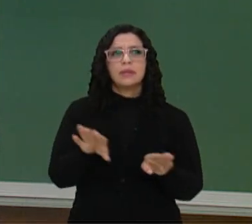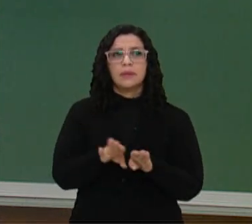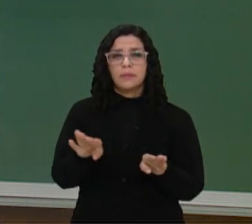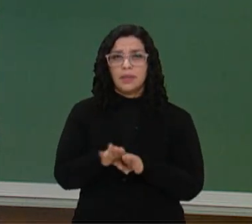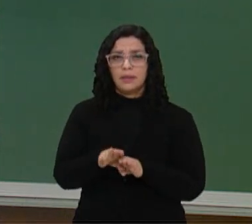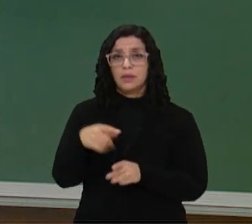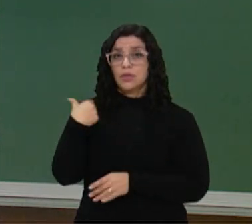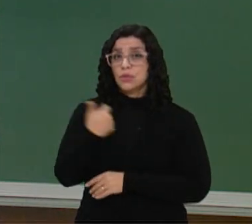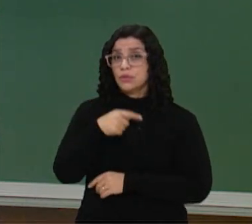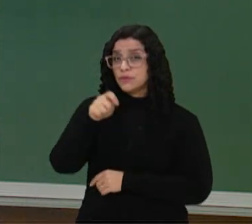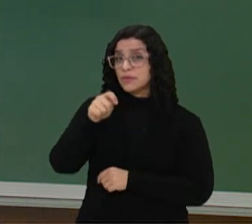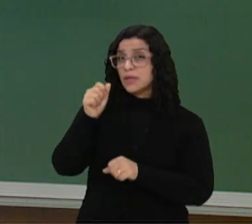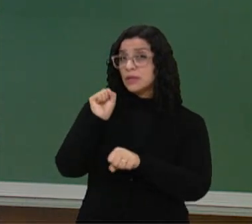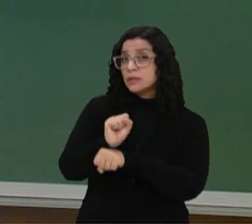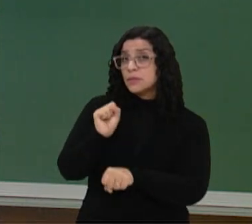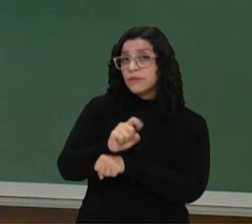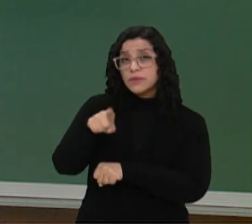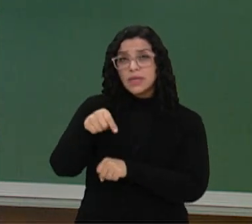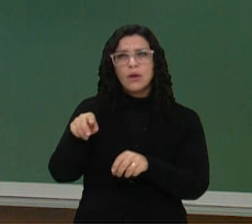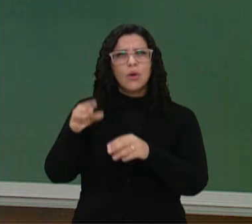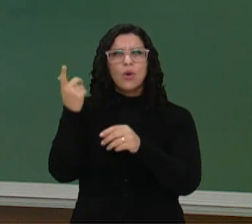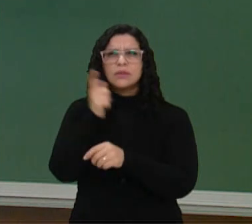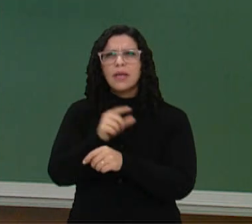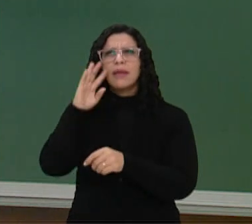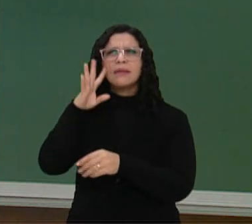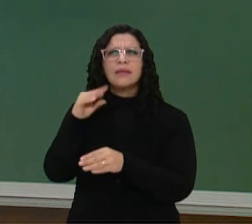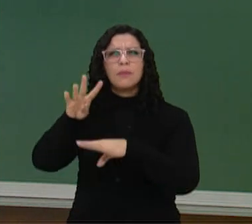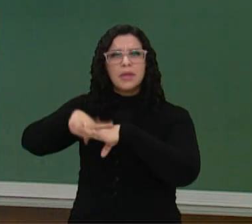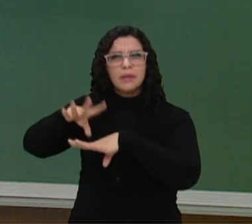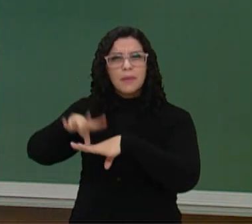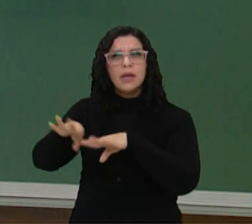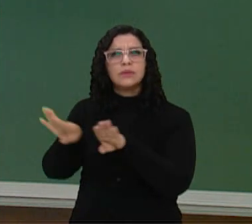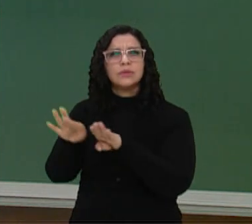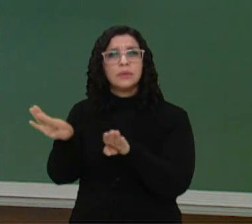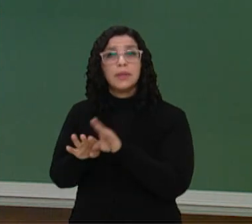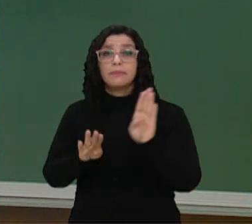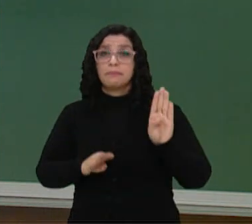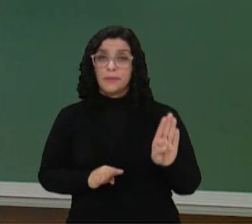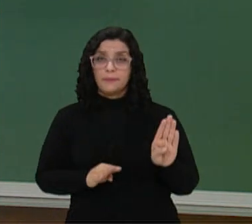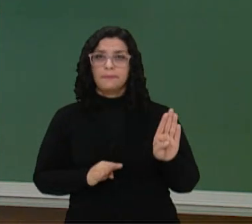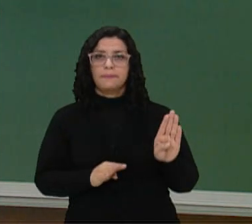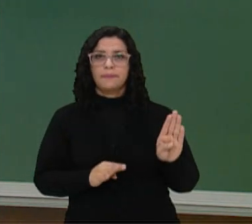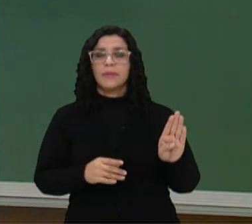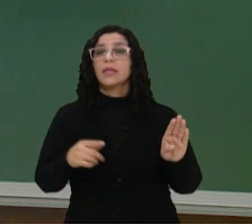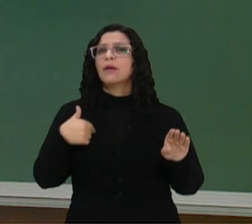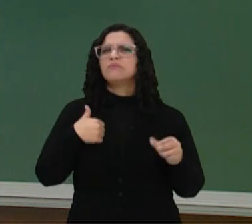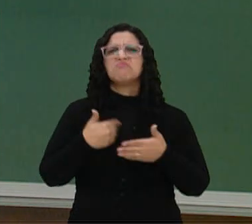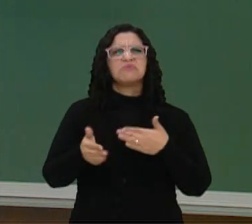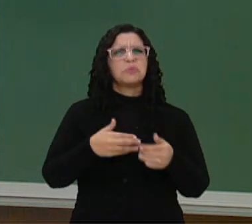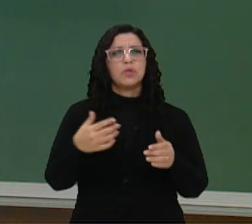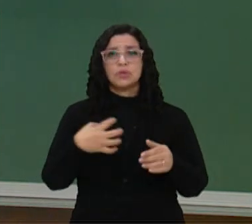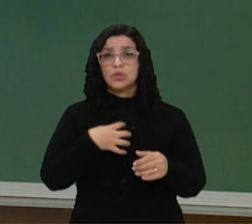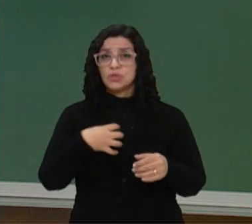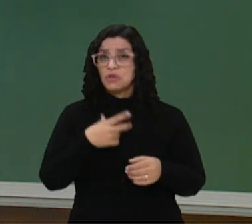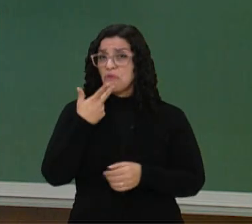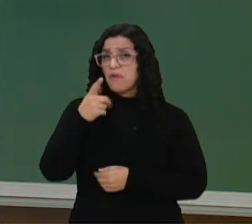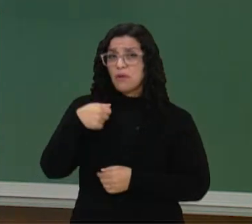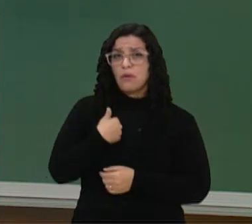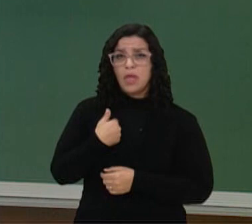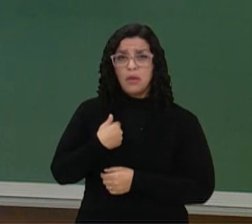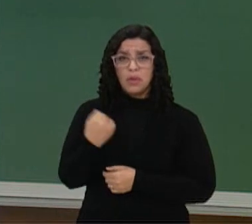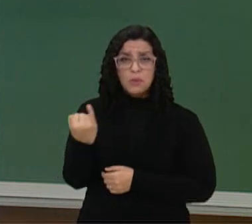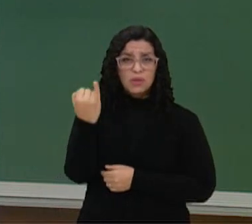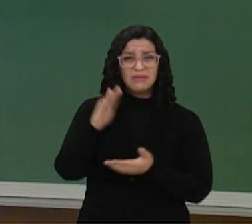esperado que sejas capaz de definir equações cartesianas. Letra B. De qualquer forma, confesso que não